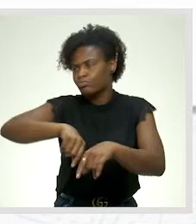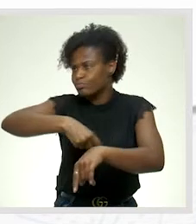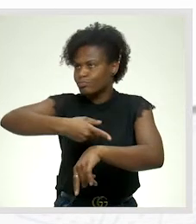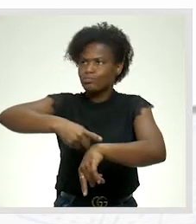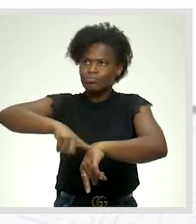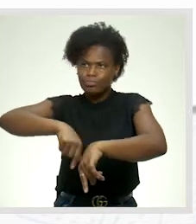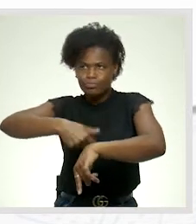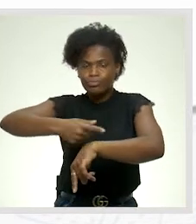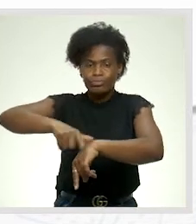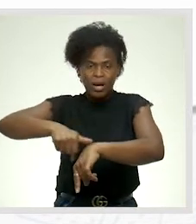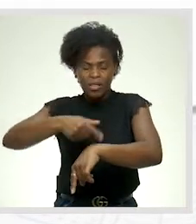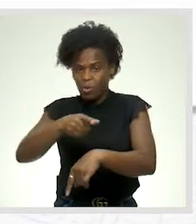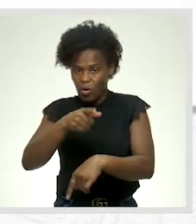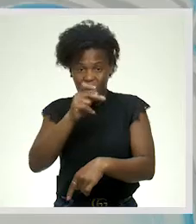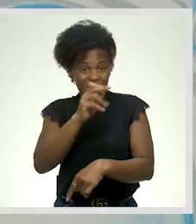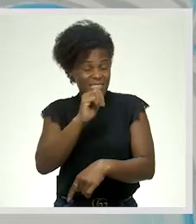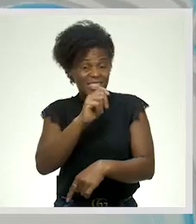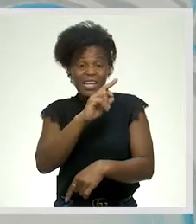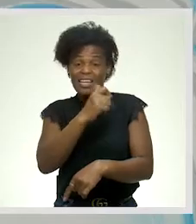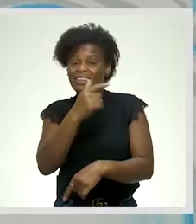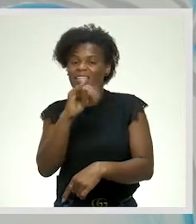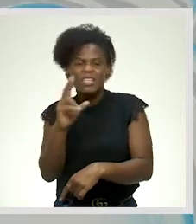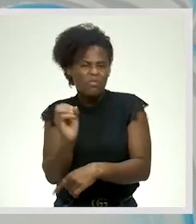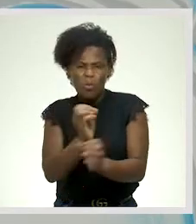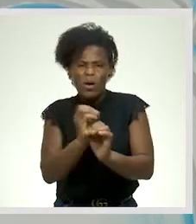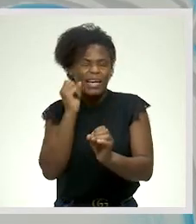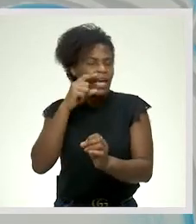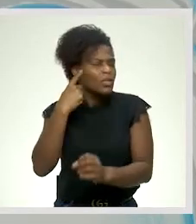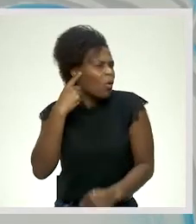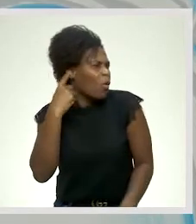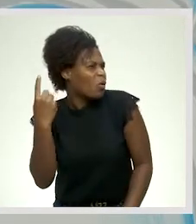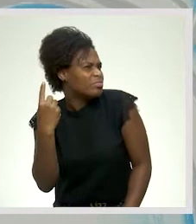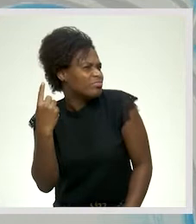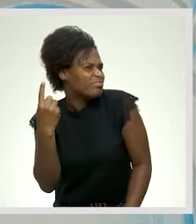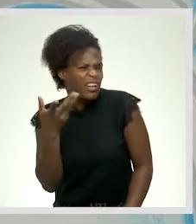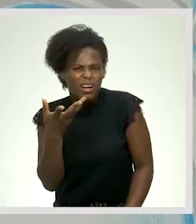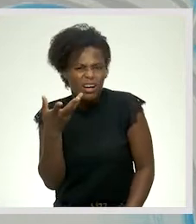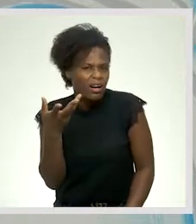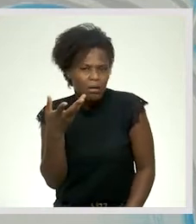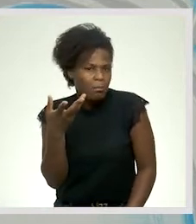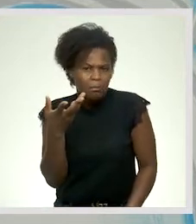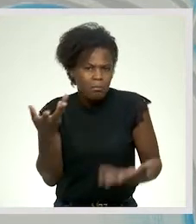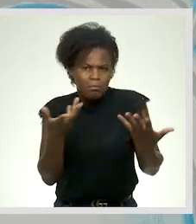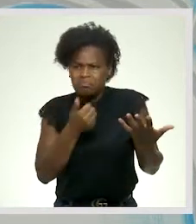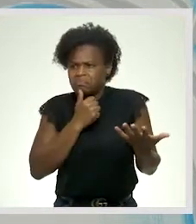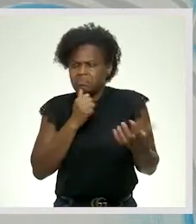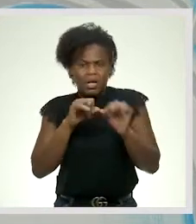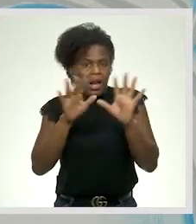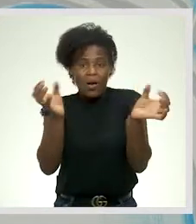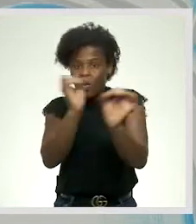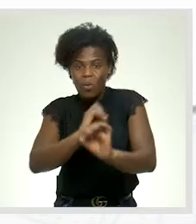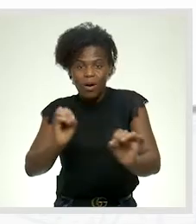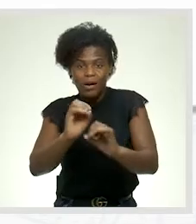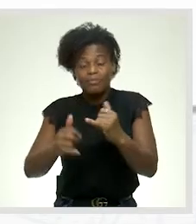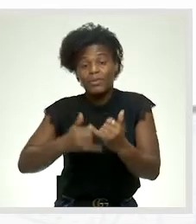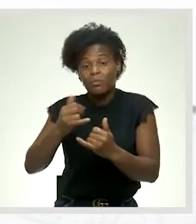você não está sendo assertivo. Quem lhe está a ouvir na qualidade de interlocutor fica sem uma decisão clara. E